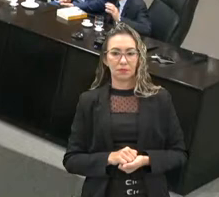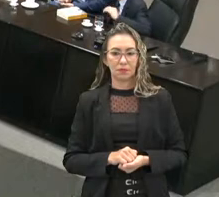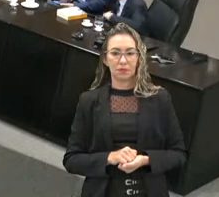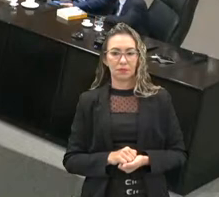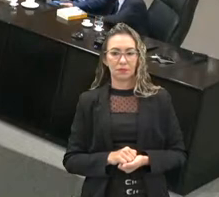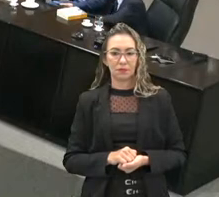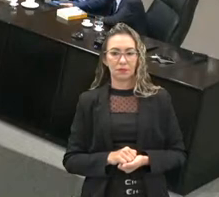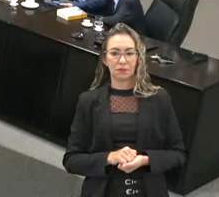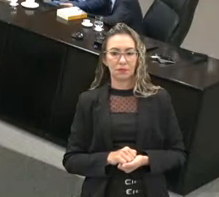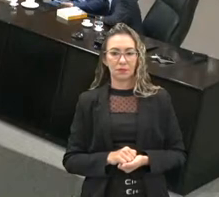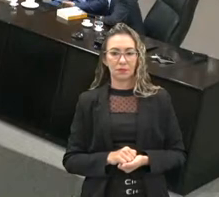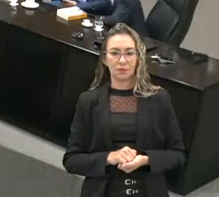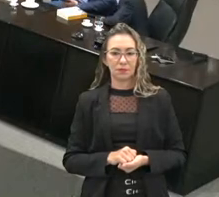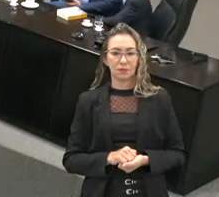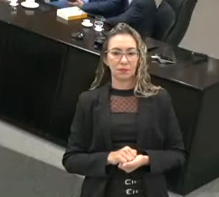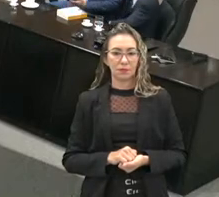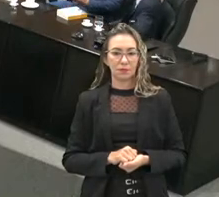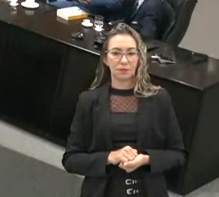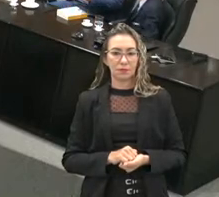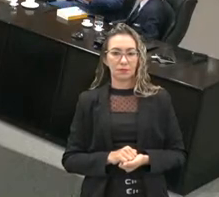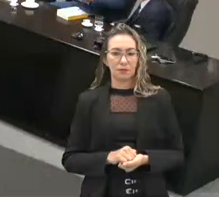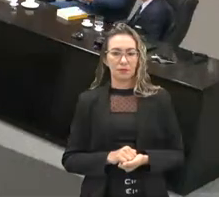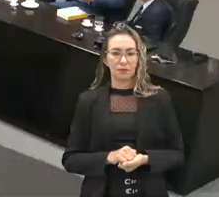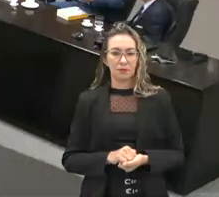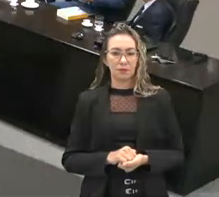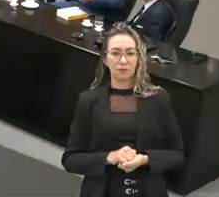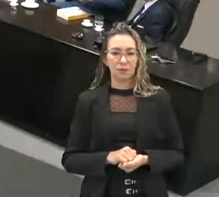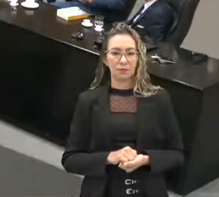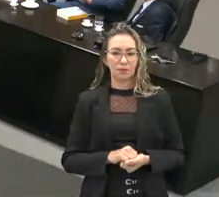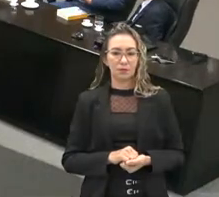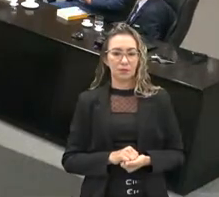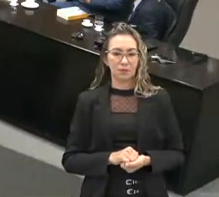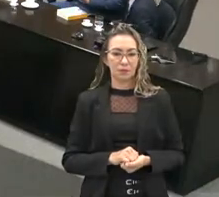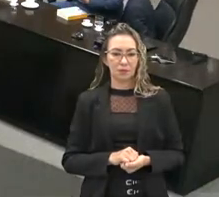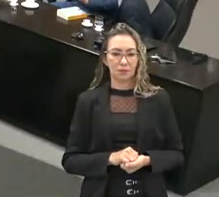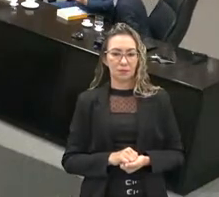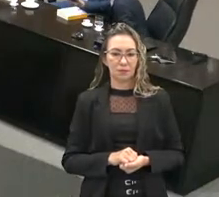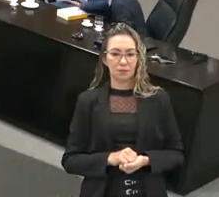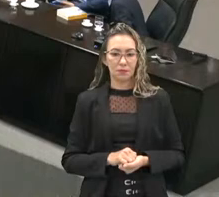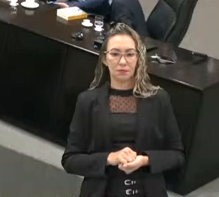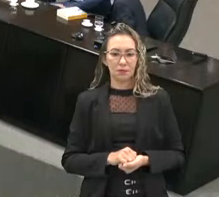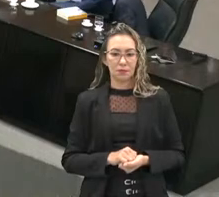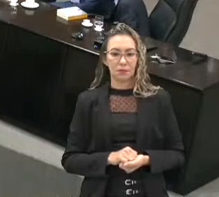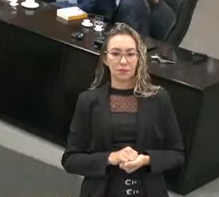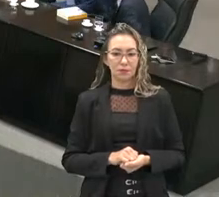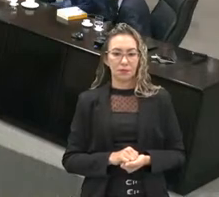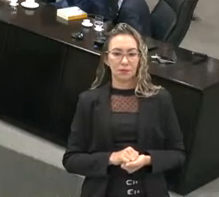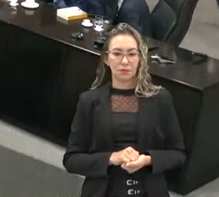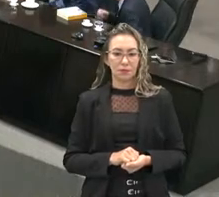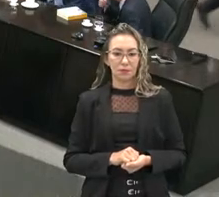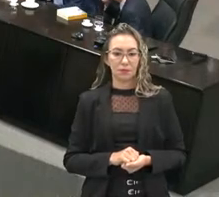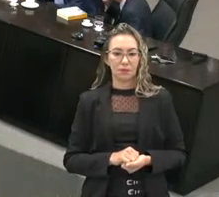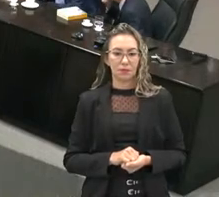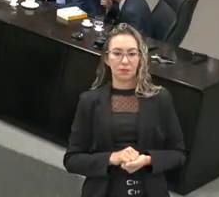Agora você vai falar, acho que ela tá? Só agradecer. Só agradecer, tem que se cuidar.